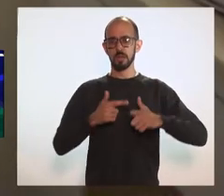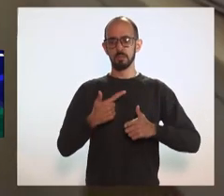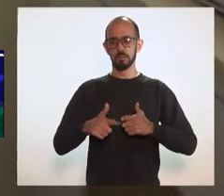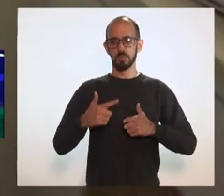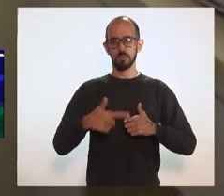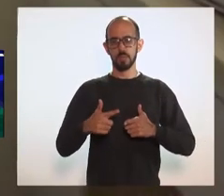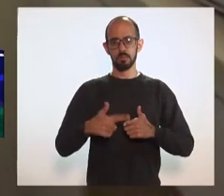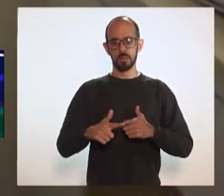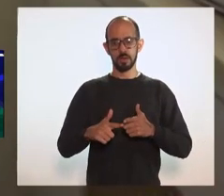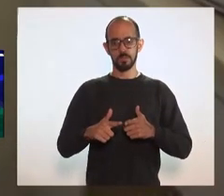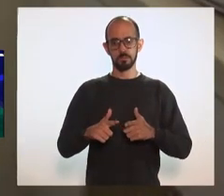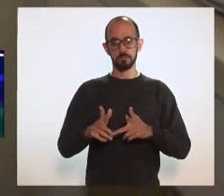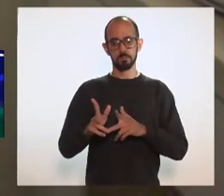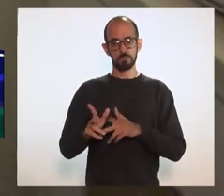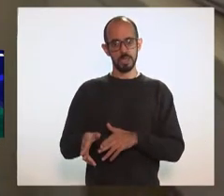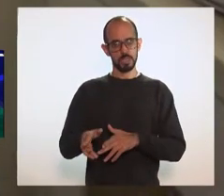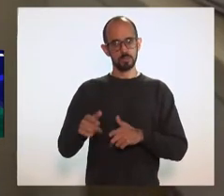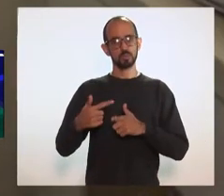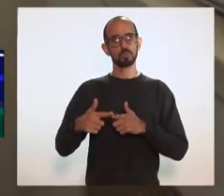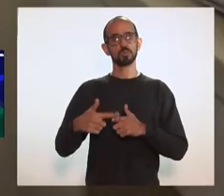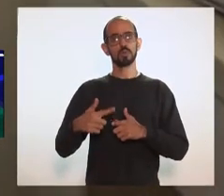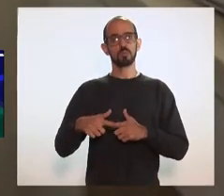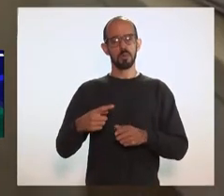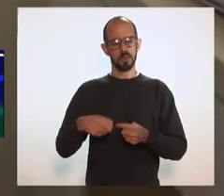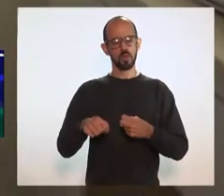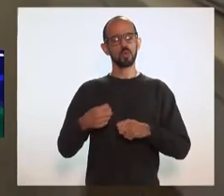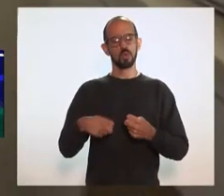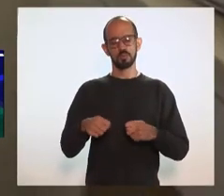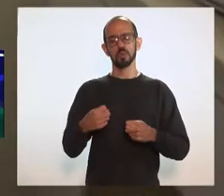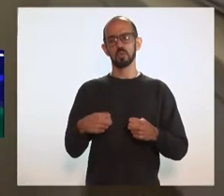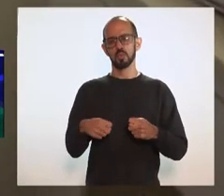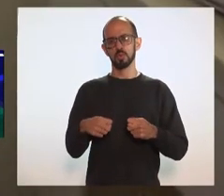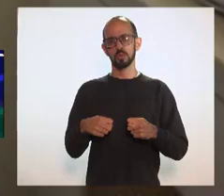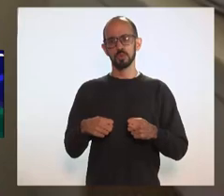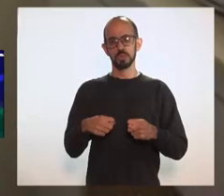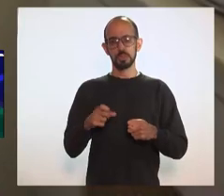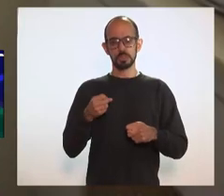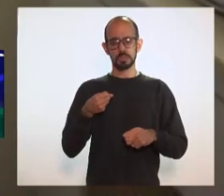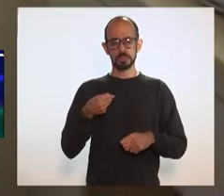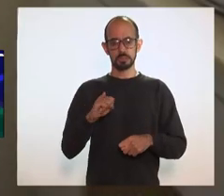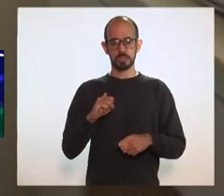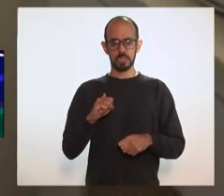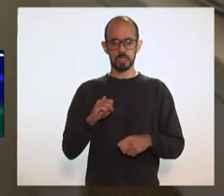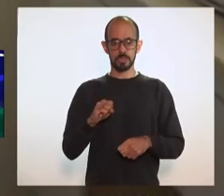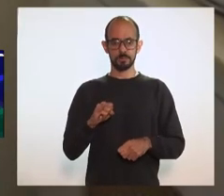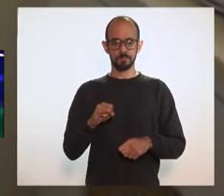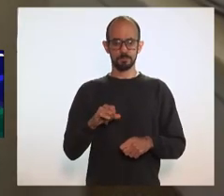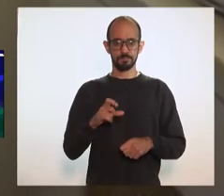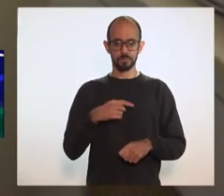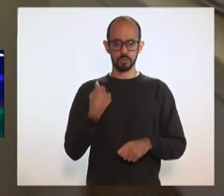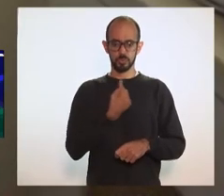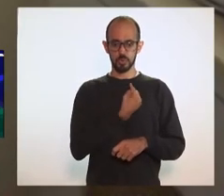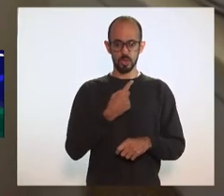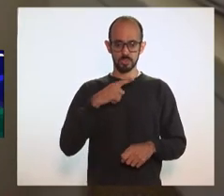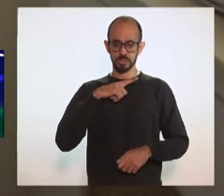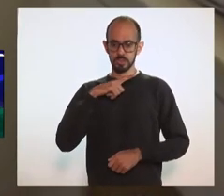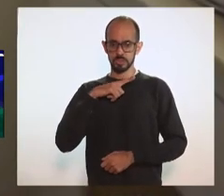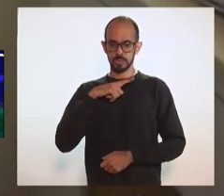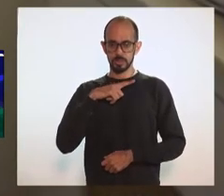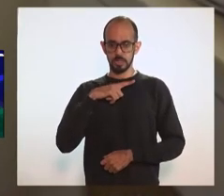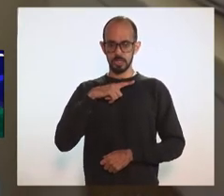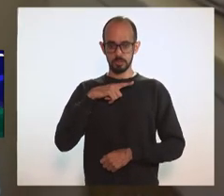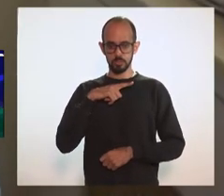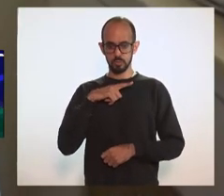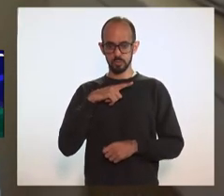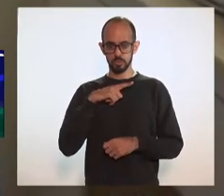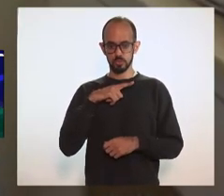mesmo da questão econômica. Ora, se nós cairmos, e o nosso país, não estou falando